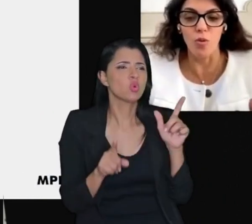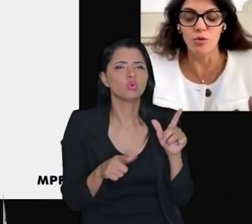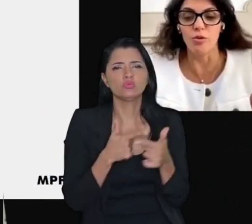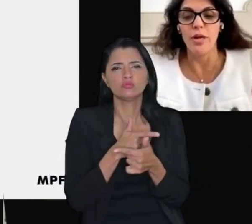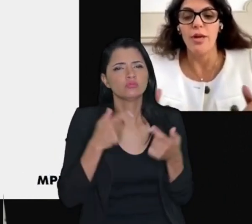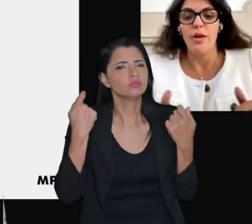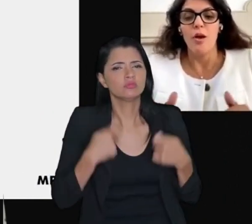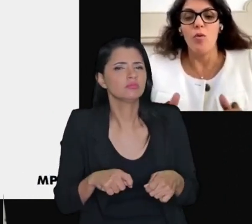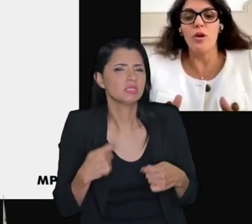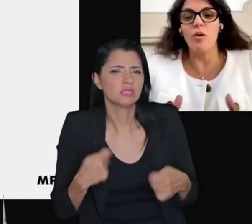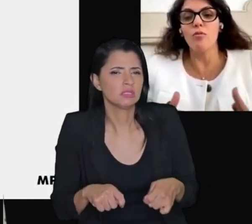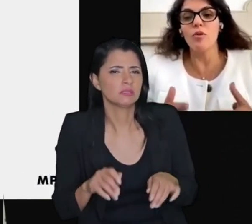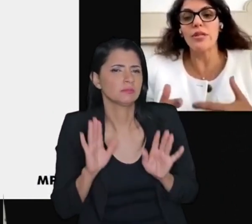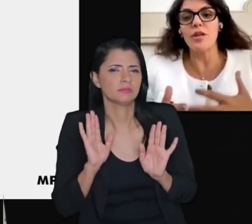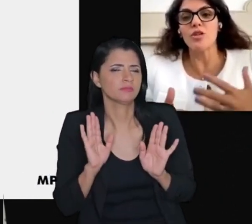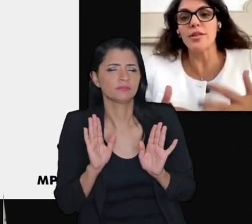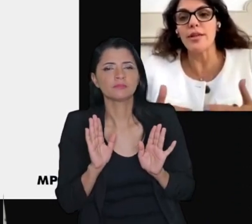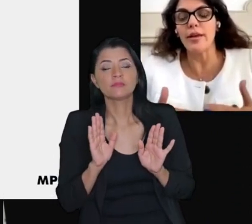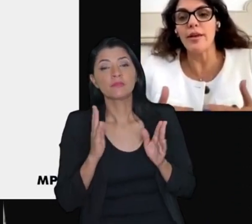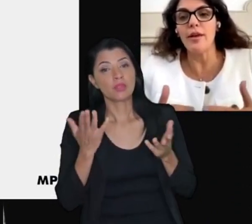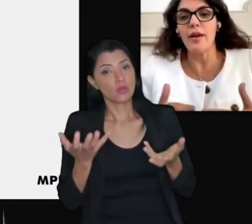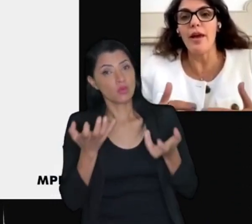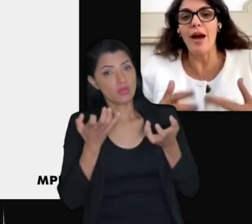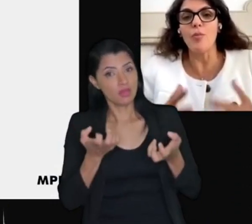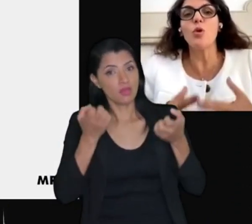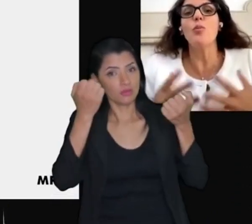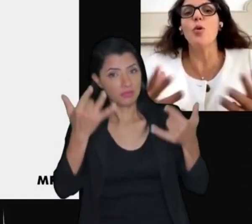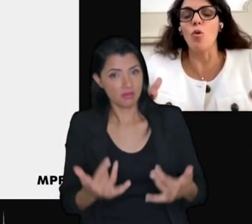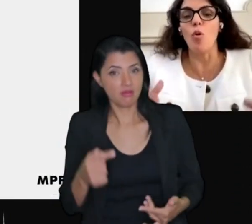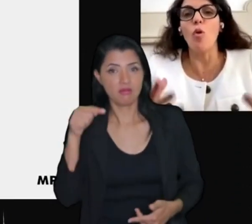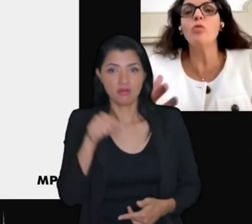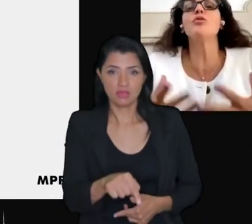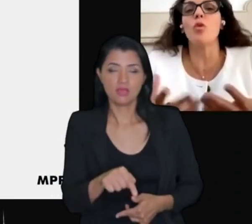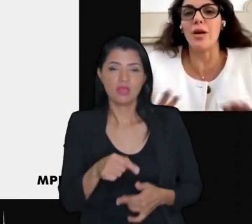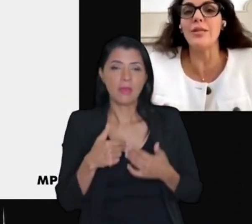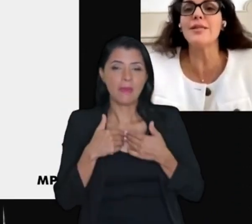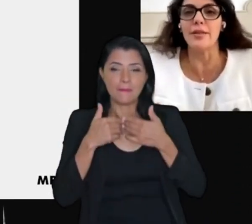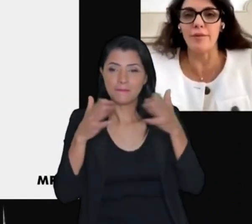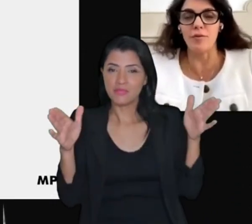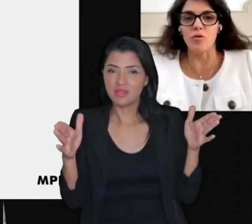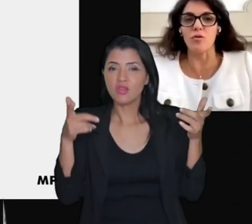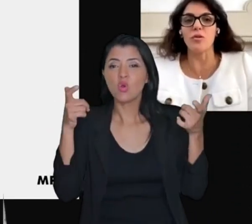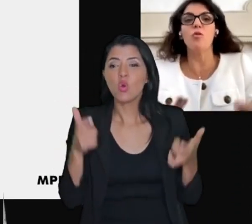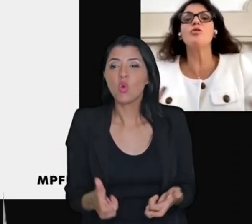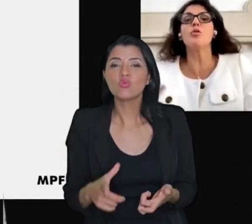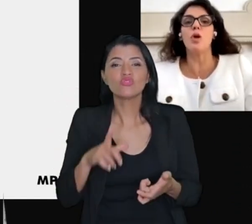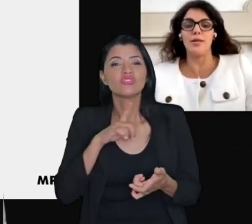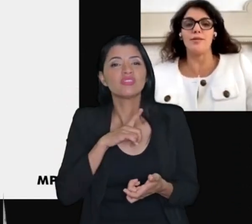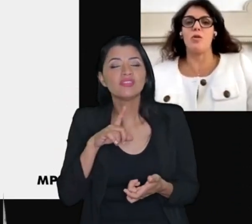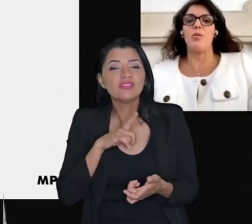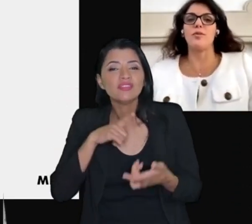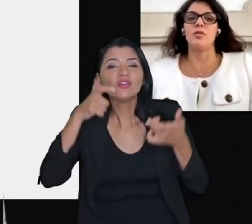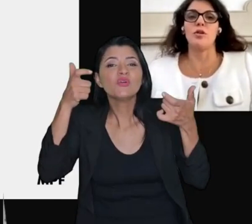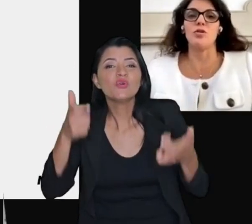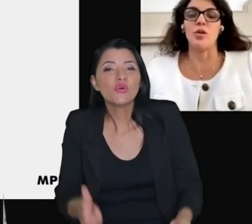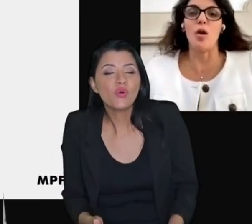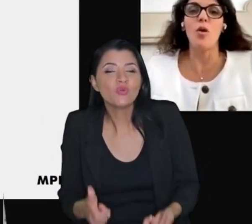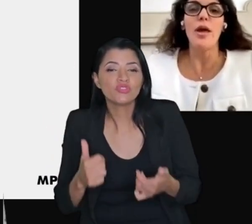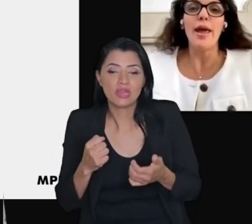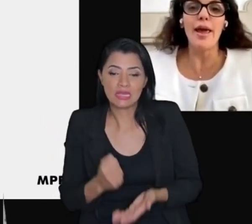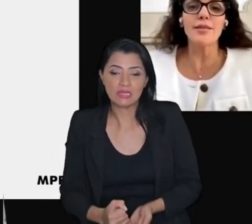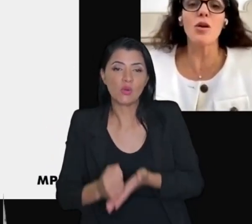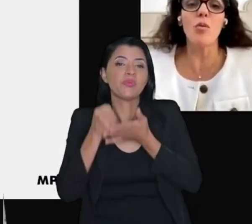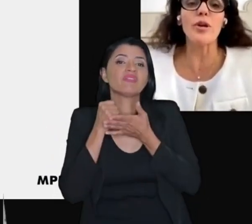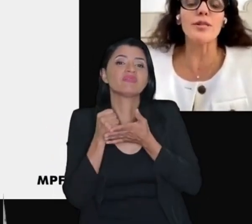de nenhum outro. O que eu gostaria de trazer aqui é abrir um pouco onde se localiza, né, afinal de contas, onde se localiza na cooperação